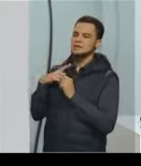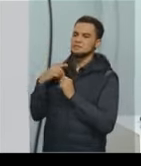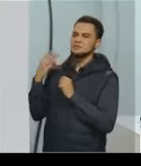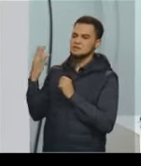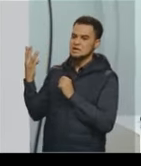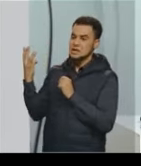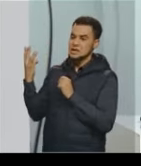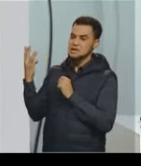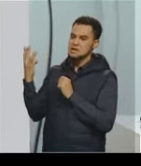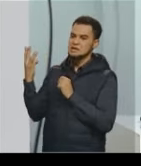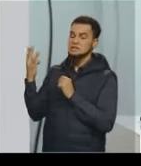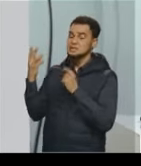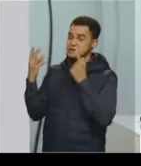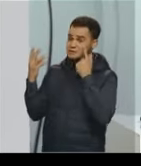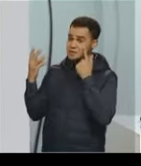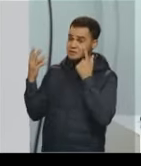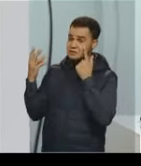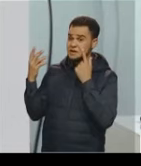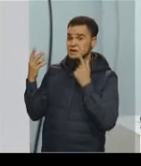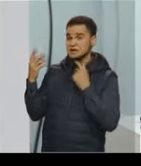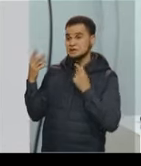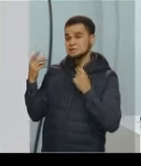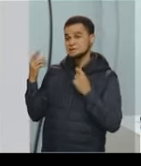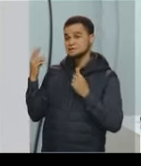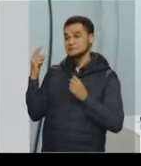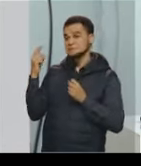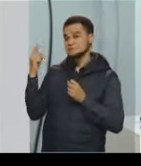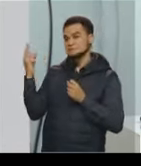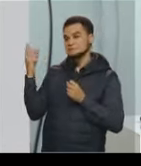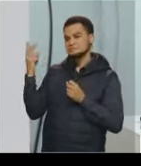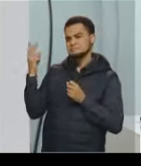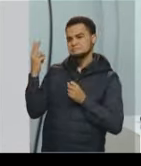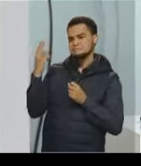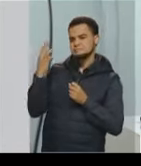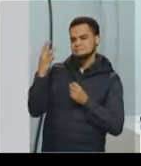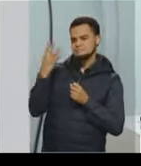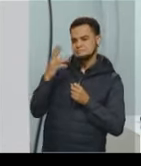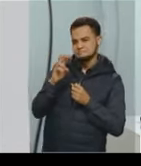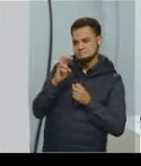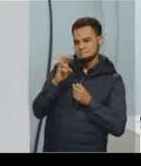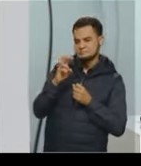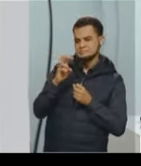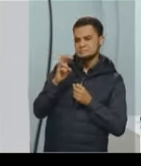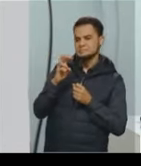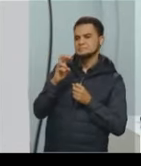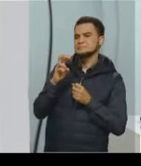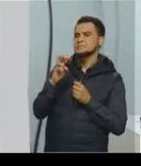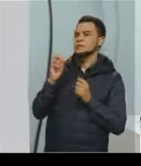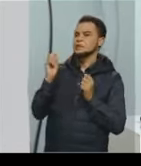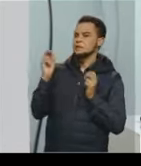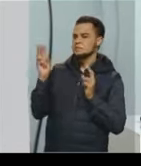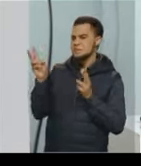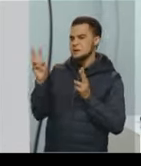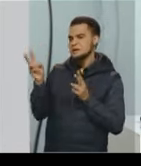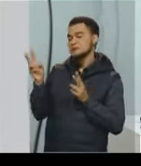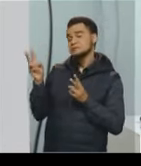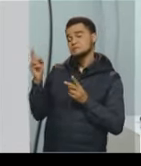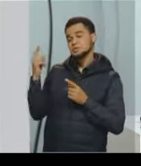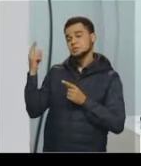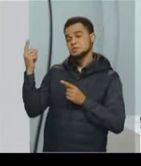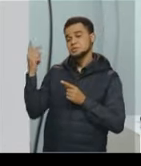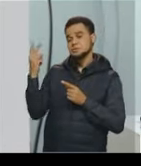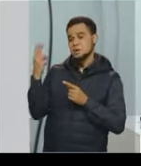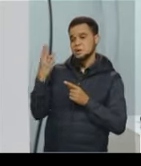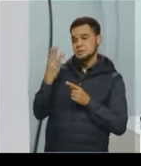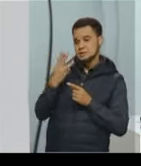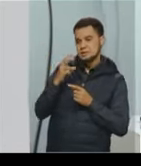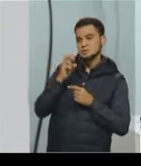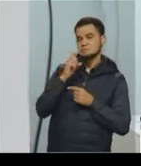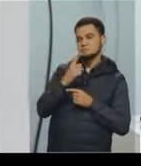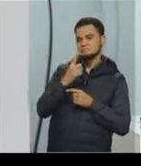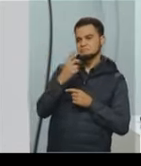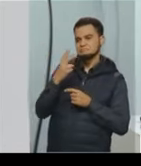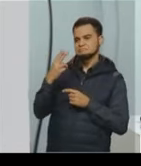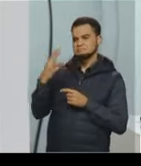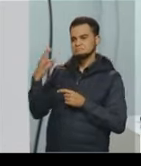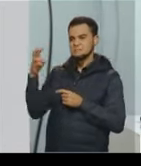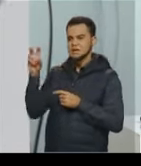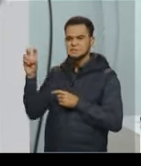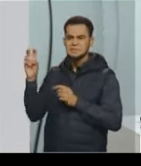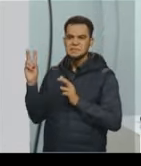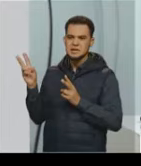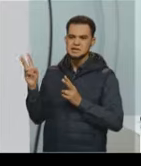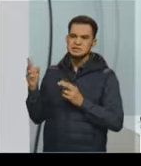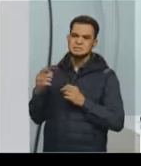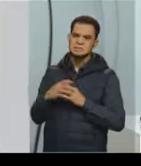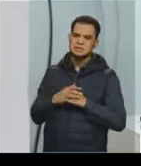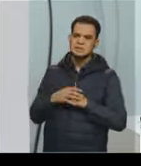ramificações, ok? Vamos ver se tem outro jeito de fazer? 1, 2, 3, 4, 5, dá na mesma. 1, 2, 3, 4, 5, deu na mesma. Então, essa é a